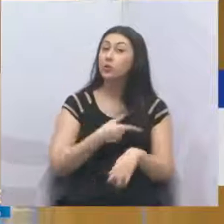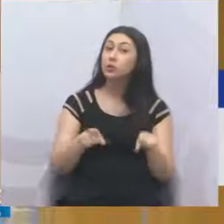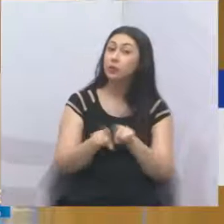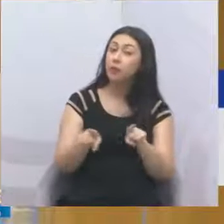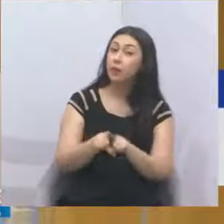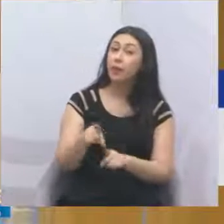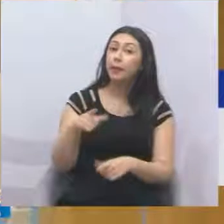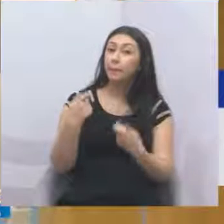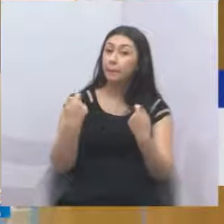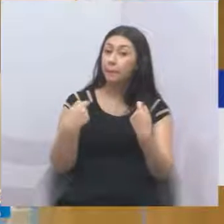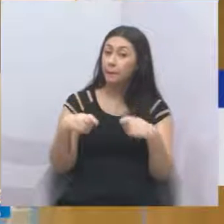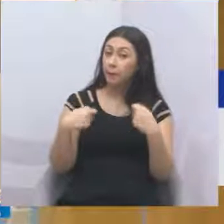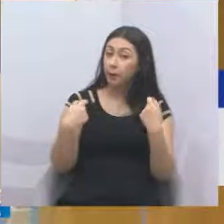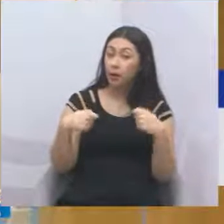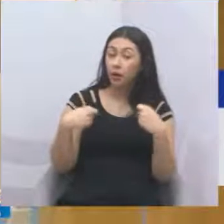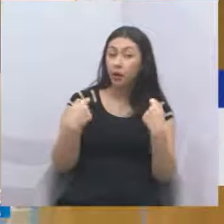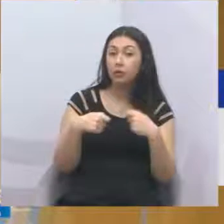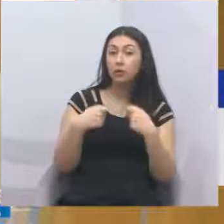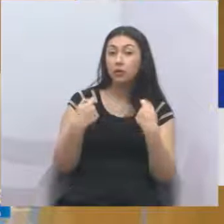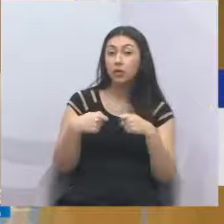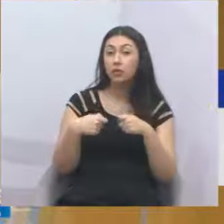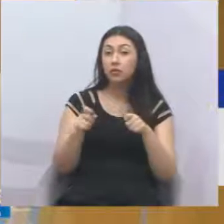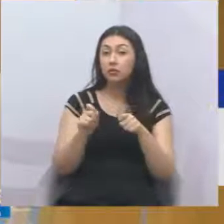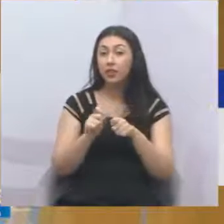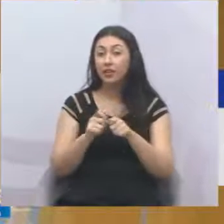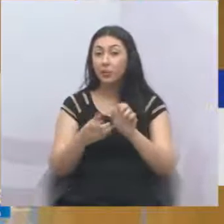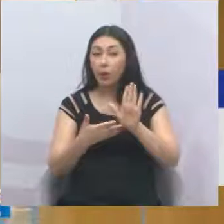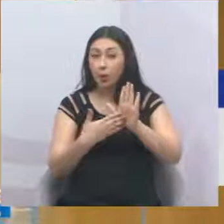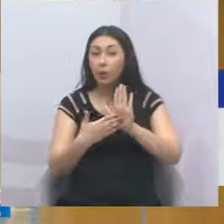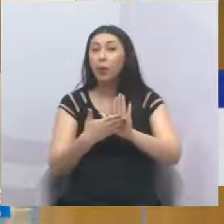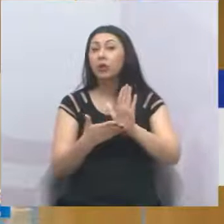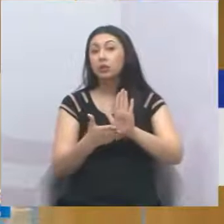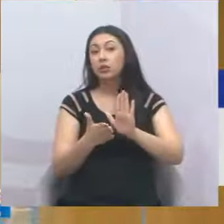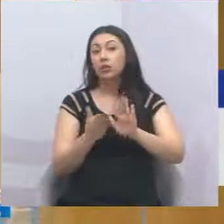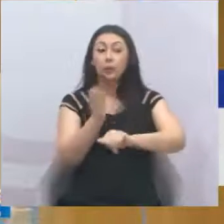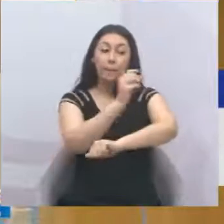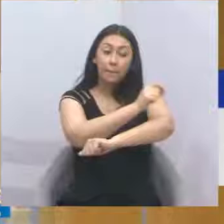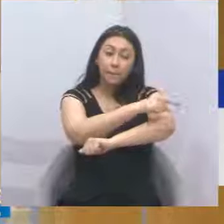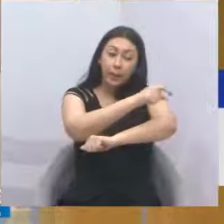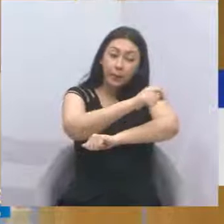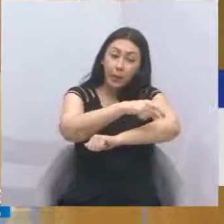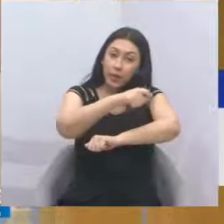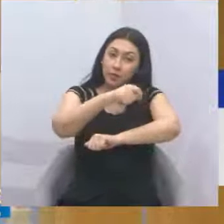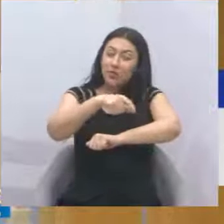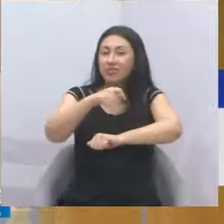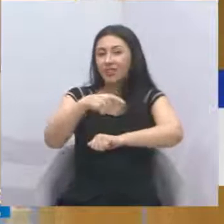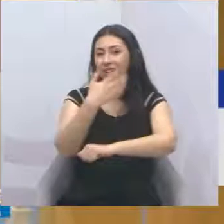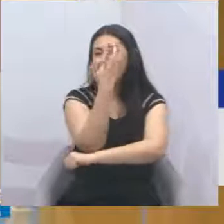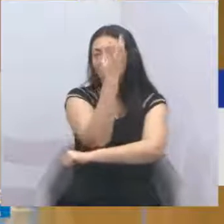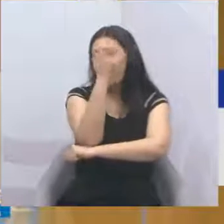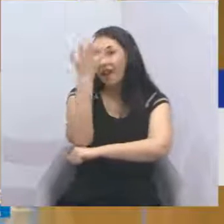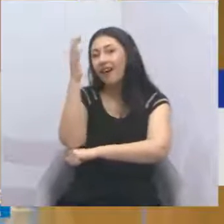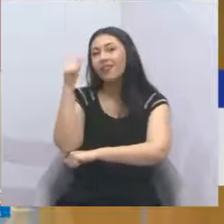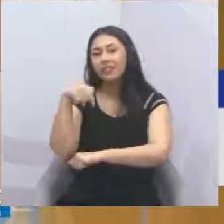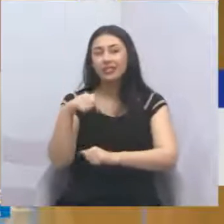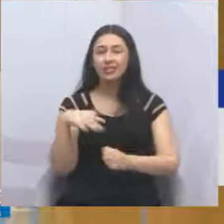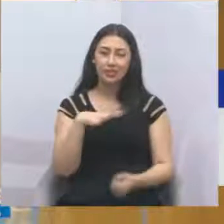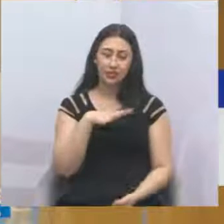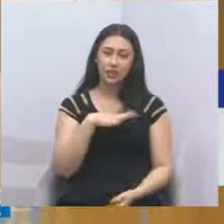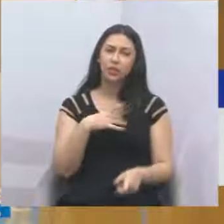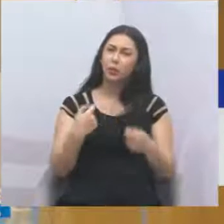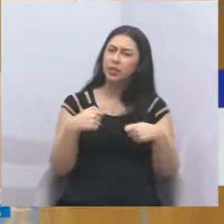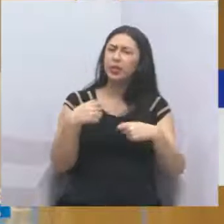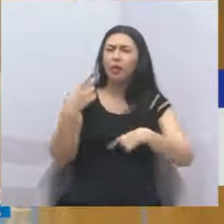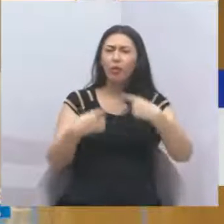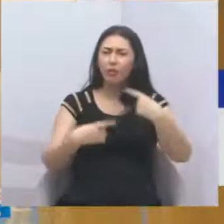também que trazer uma proposta de arborização para a cidade. Isso tem que ser